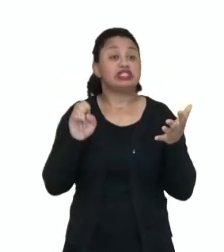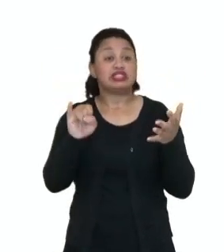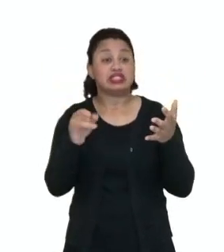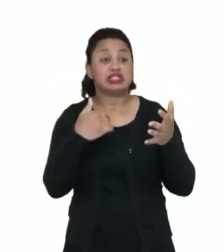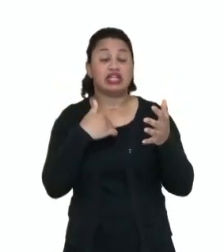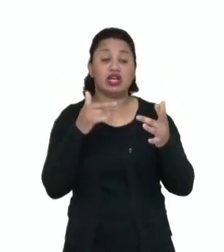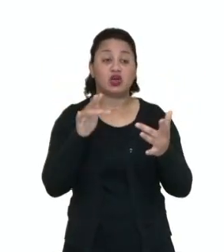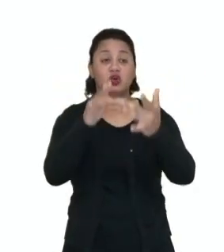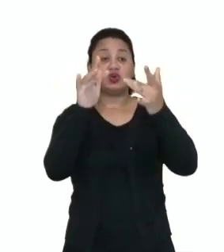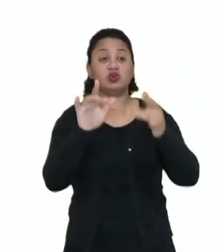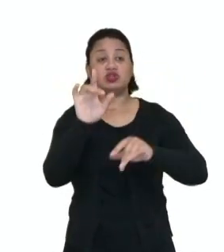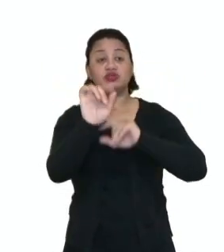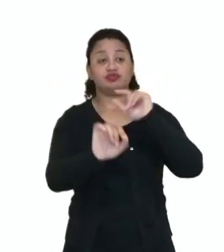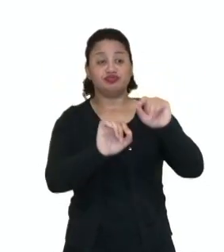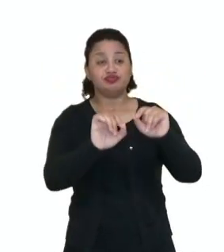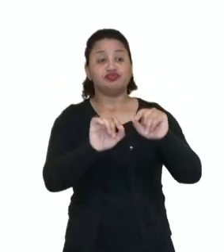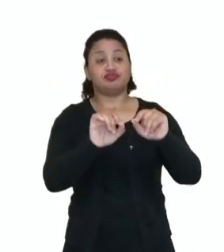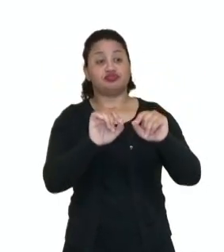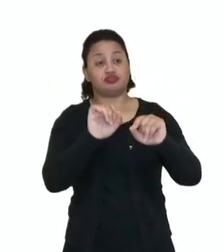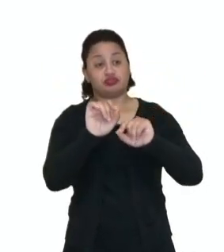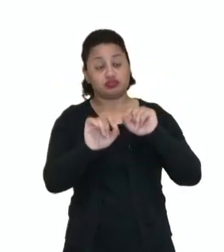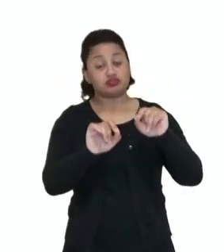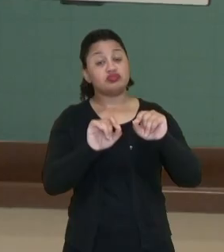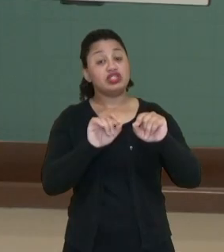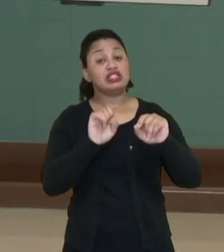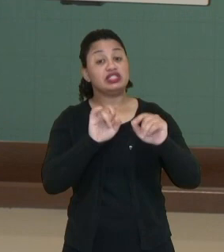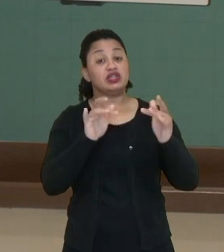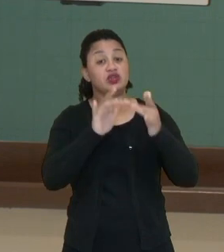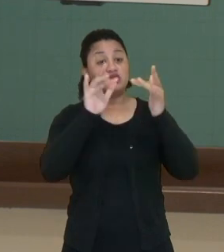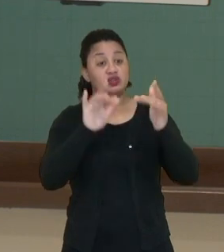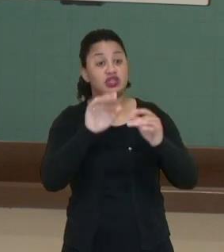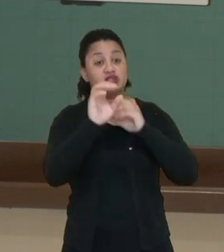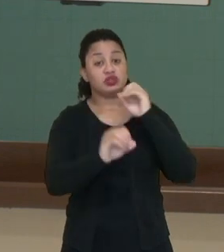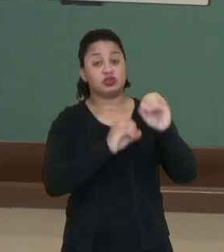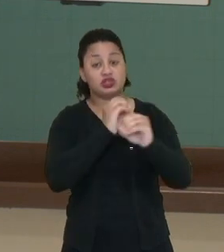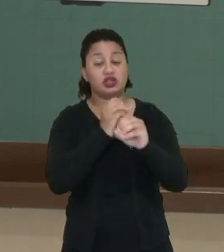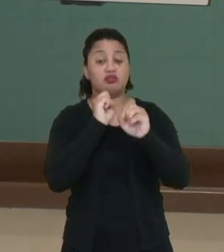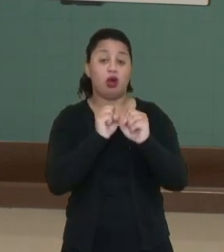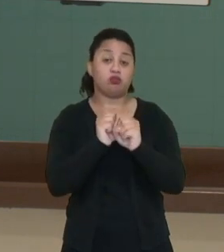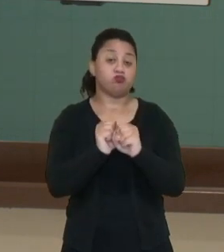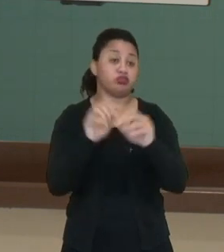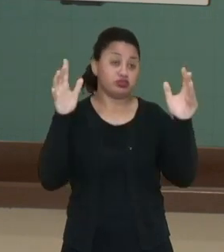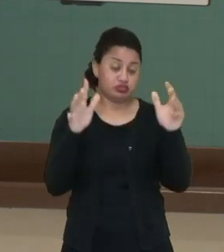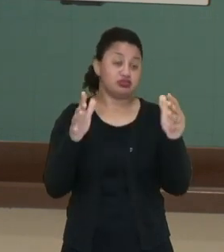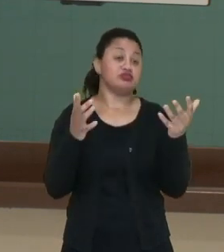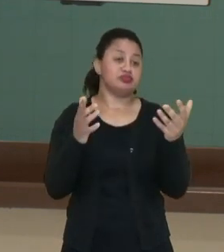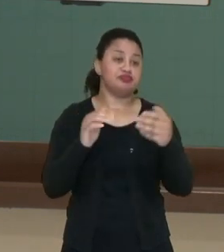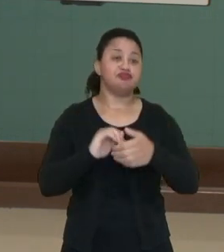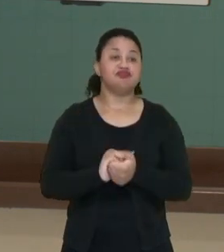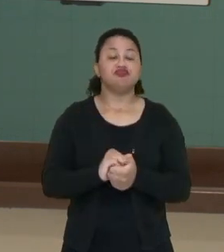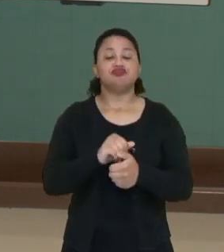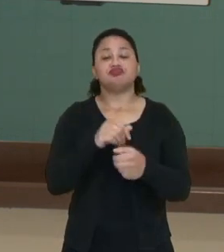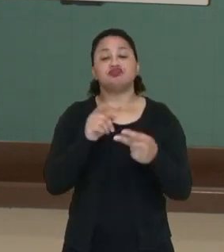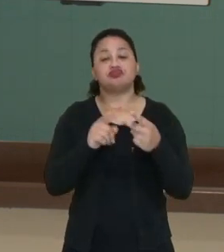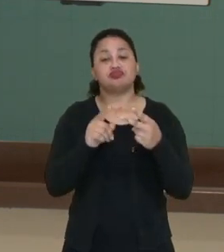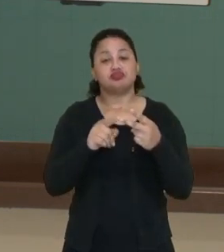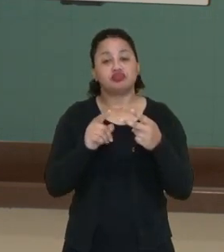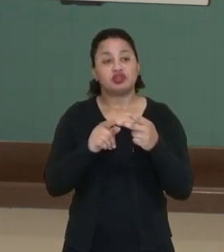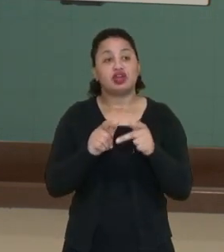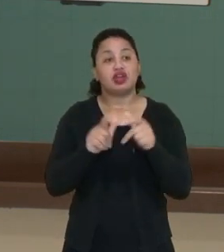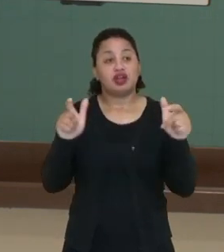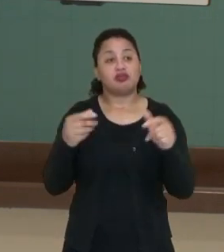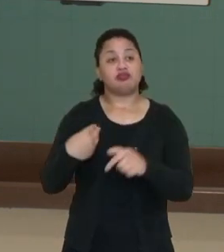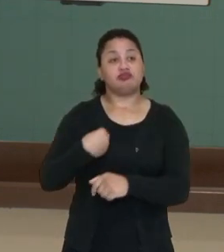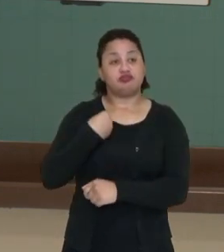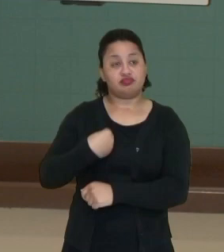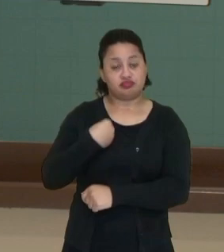em contato com o gás oxigênio, ok? Então, nós falamos do nitrogênio. A maioria dos seres